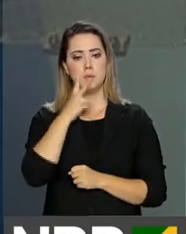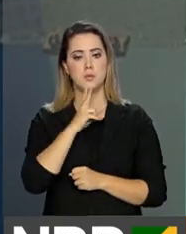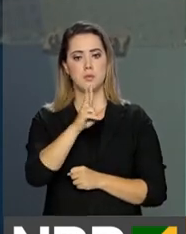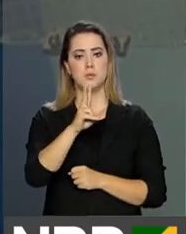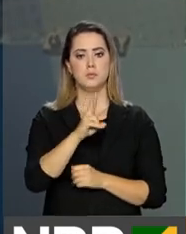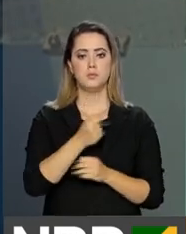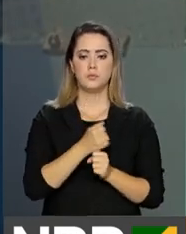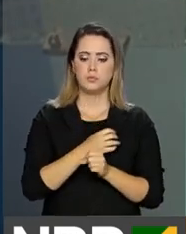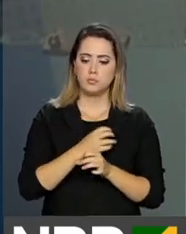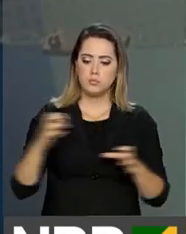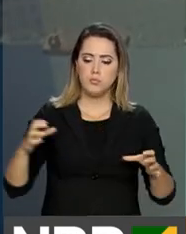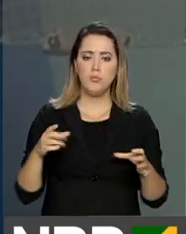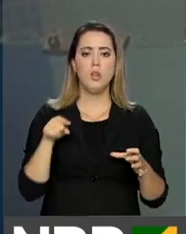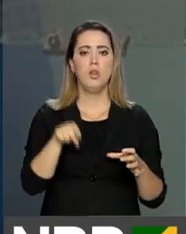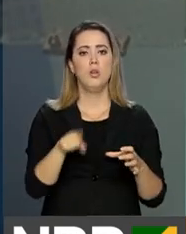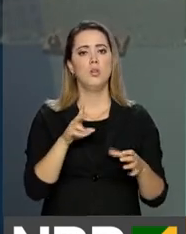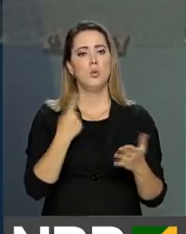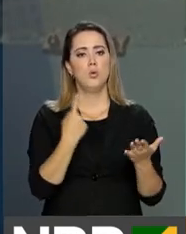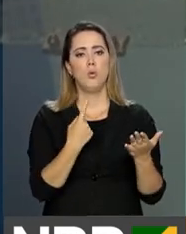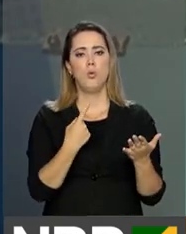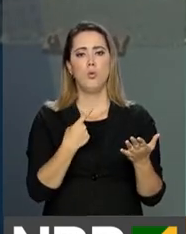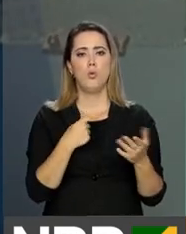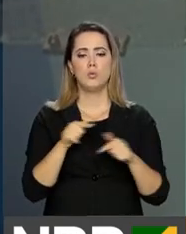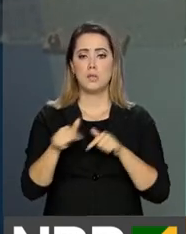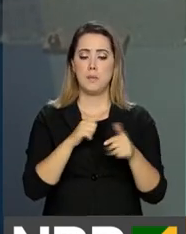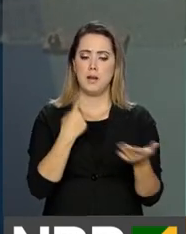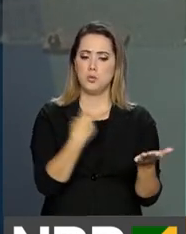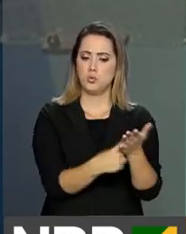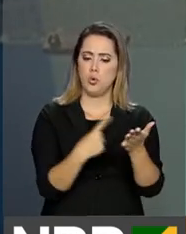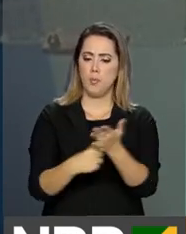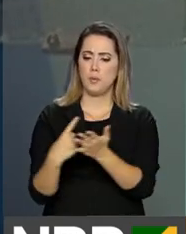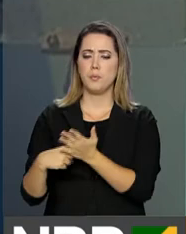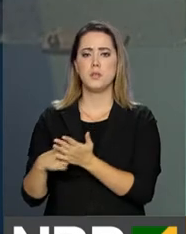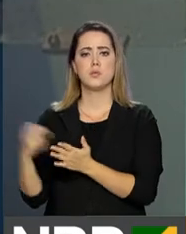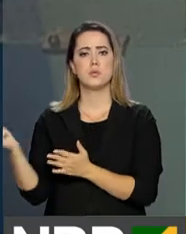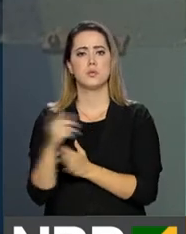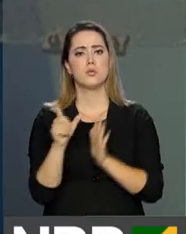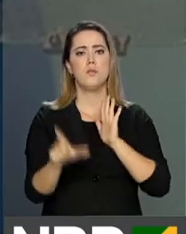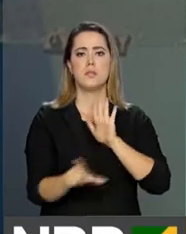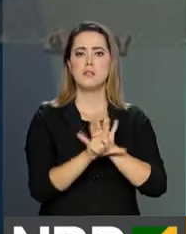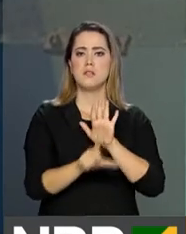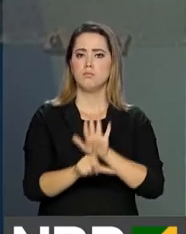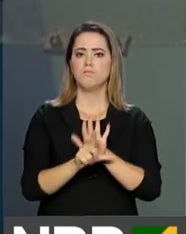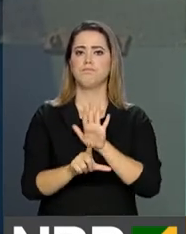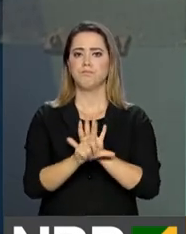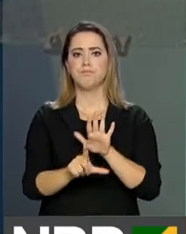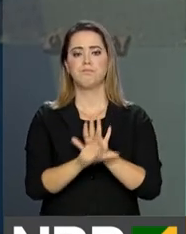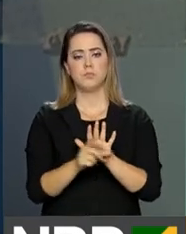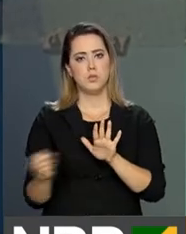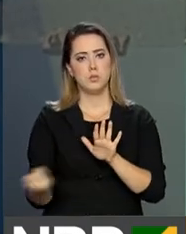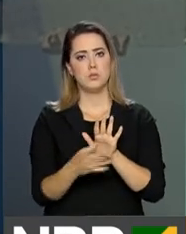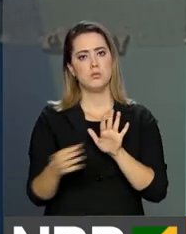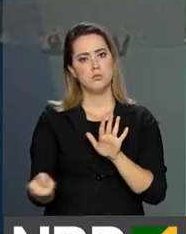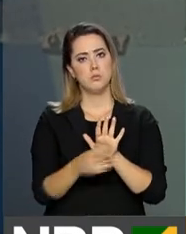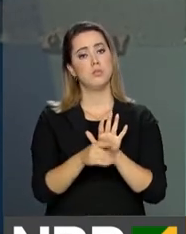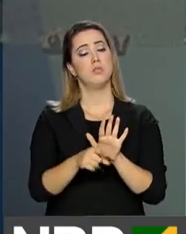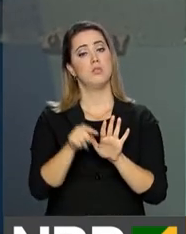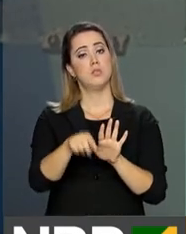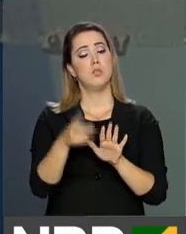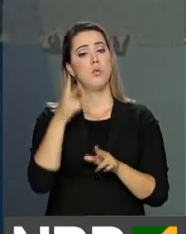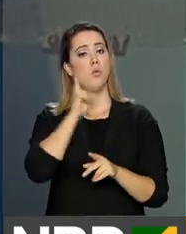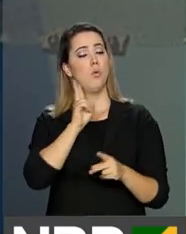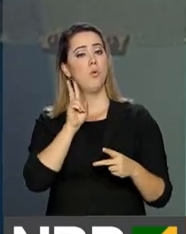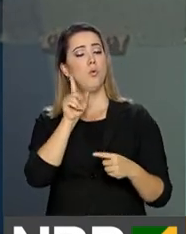uma ampla agenda de reformas, uma ampla agenda de modernização do país, com vistas a